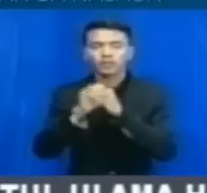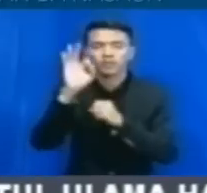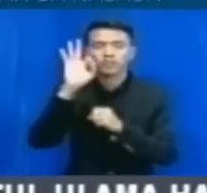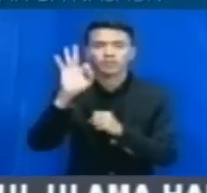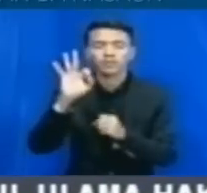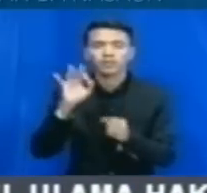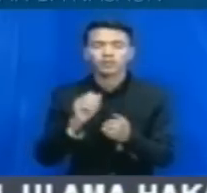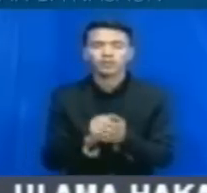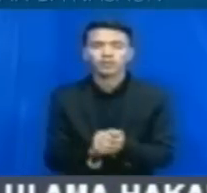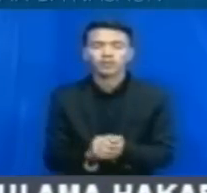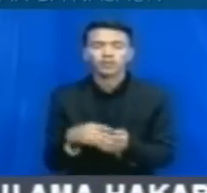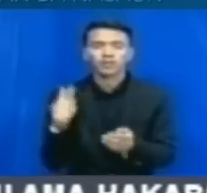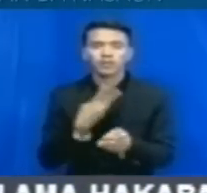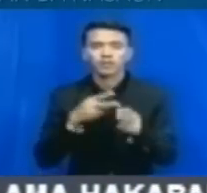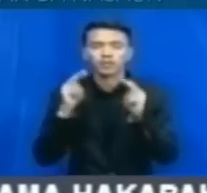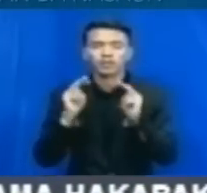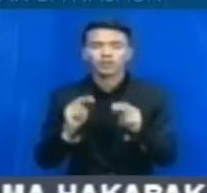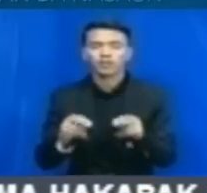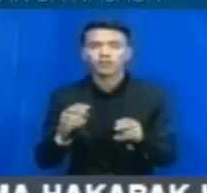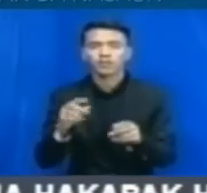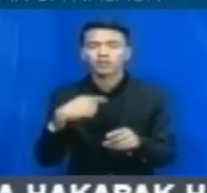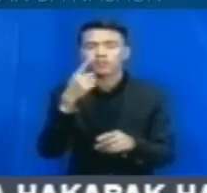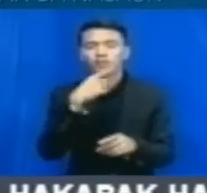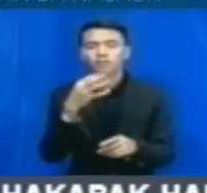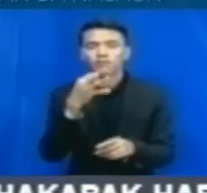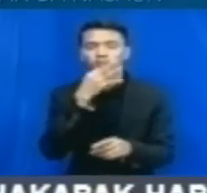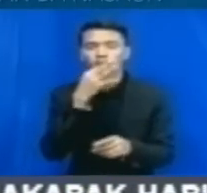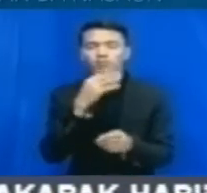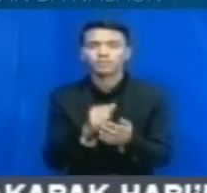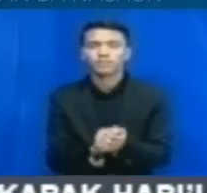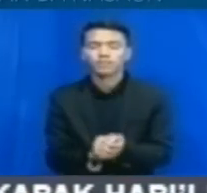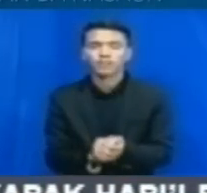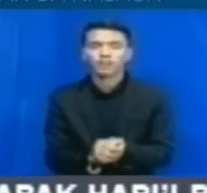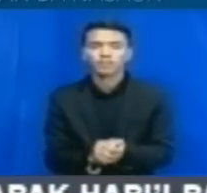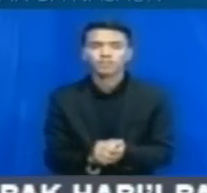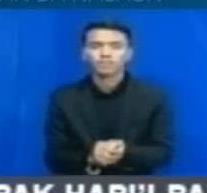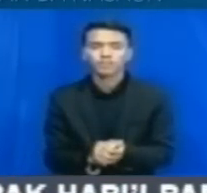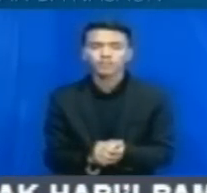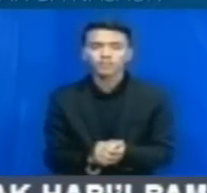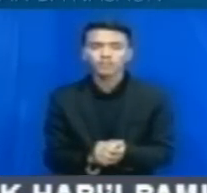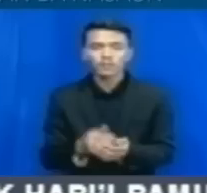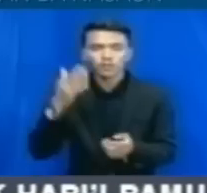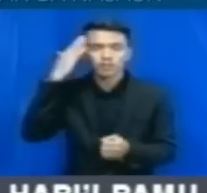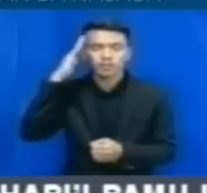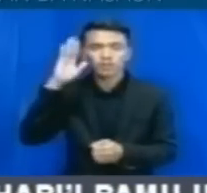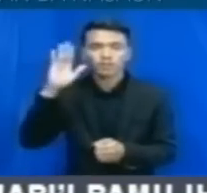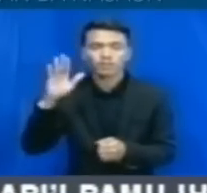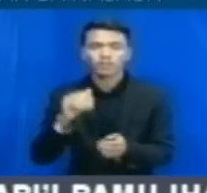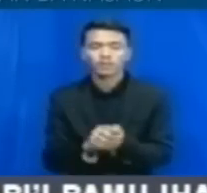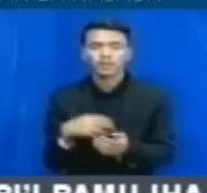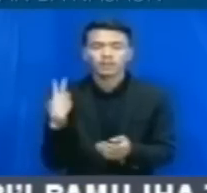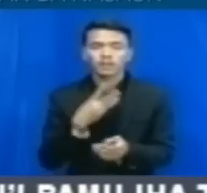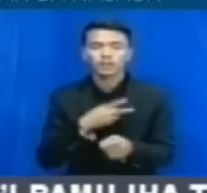ona. Mas ni itu ting precisa, siapa komete? Ne hetan julgado na bakazu ida negala. O ko se desconfia. Anto ita